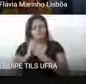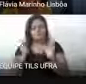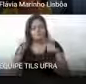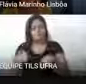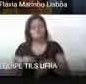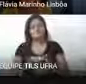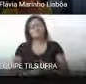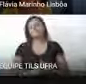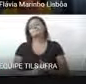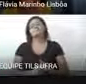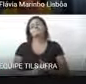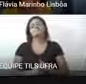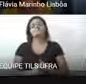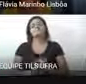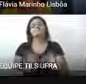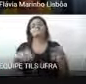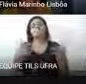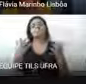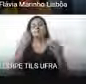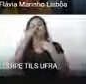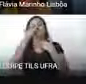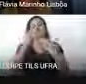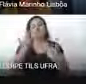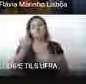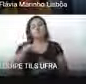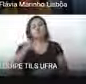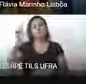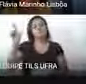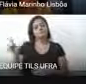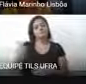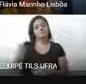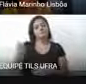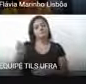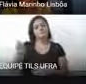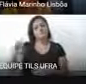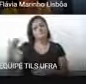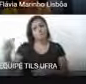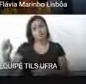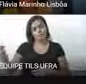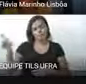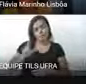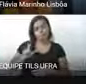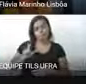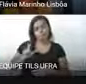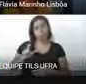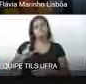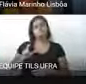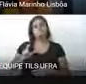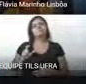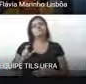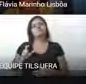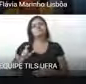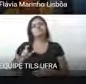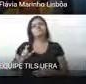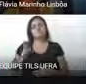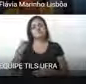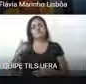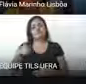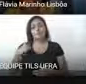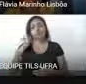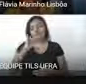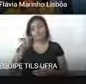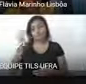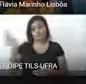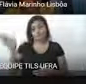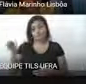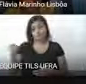novamente ao professor Marcelo por esse convite. Já falei a ele, falo a você também, falo que é interesse de compor o Medan, né, de colaborar